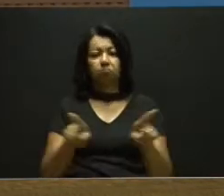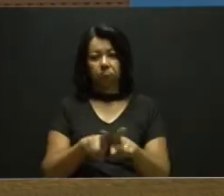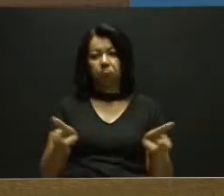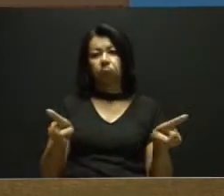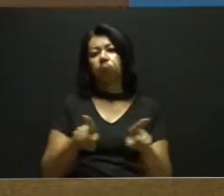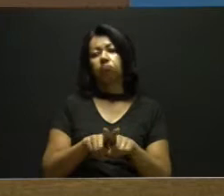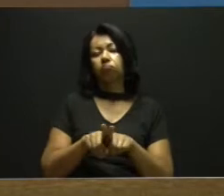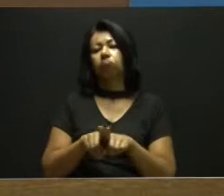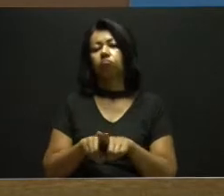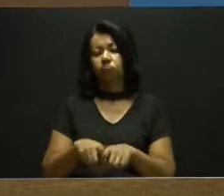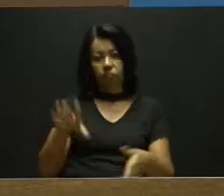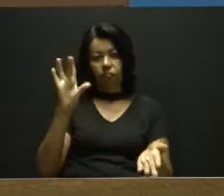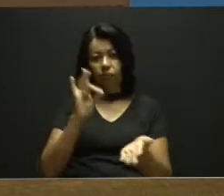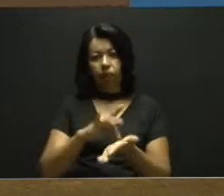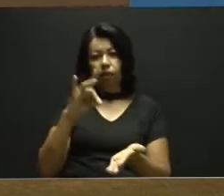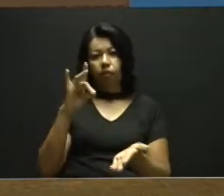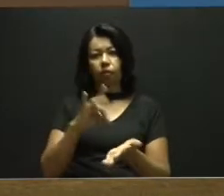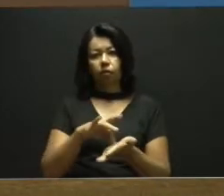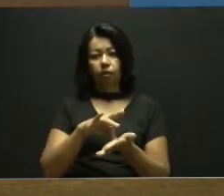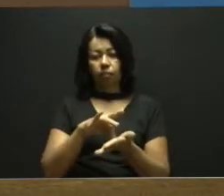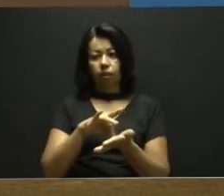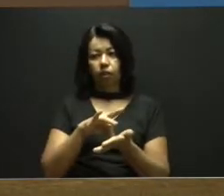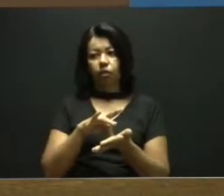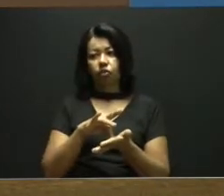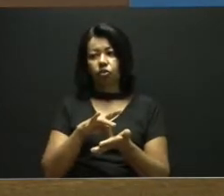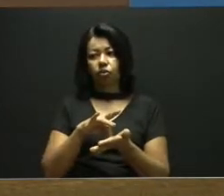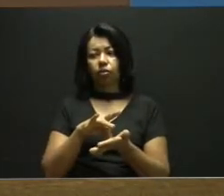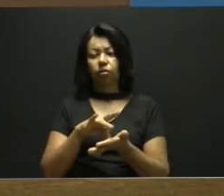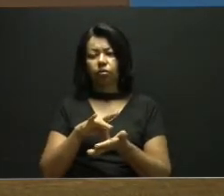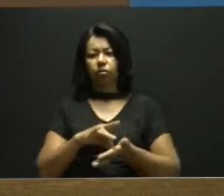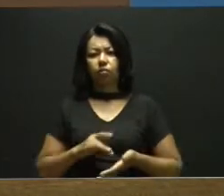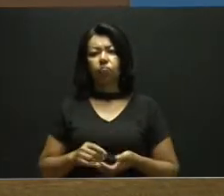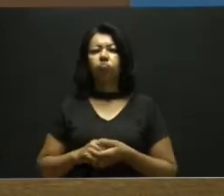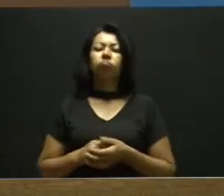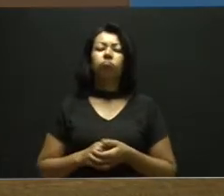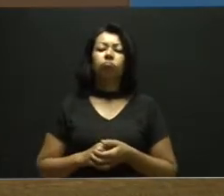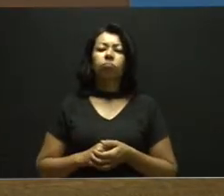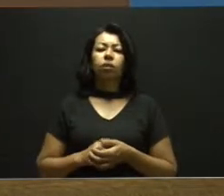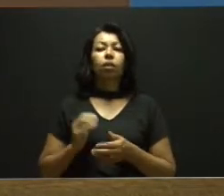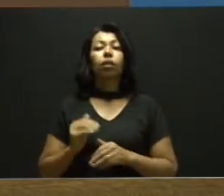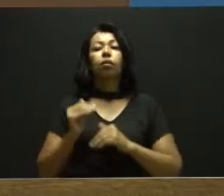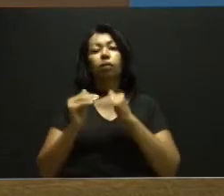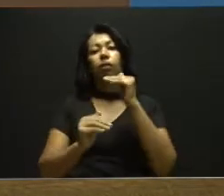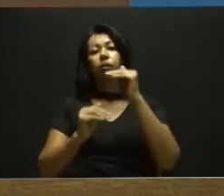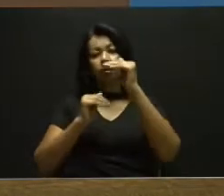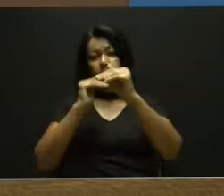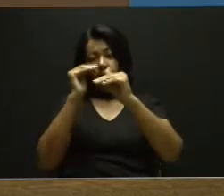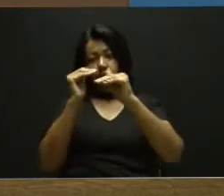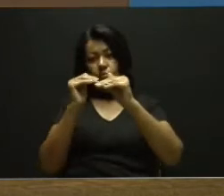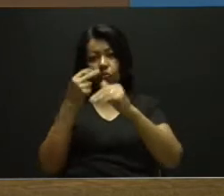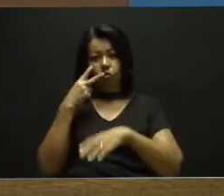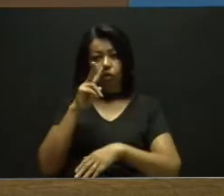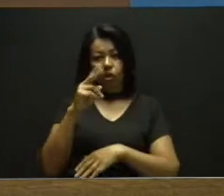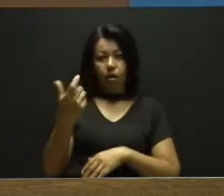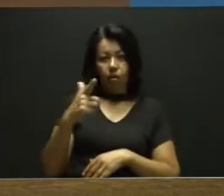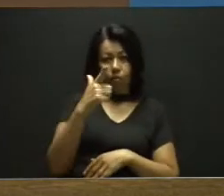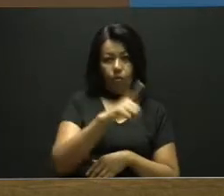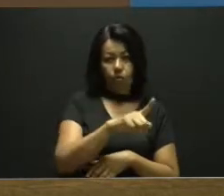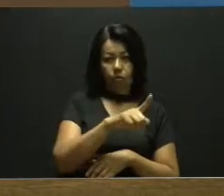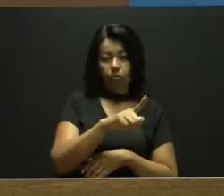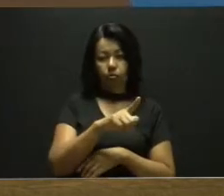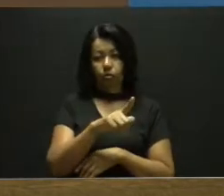que verdadeiramente enriquecendo vamos olhar o outro